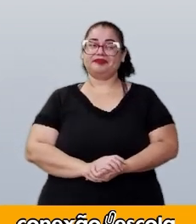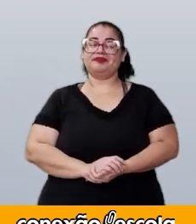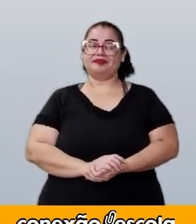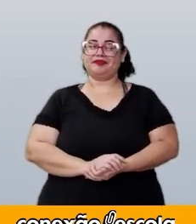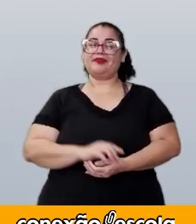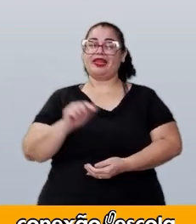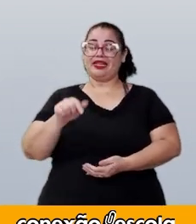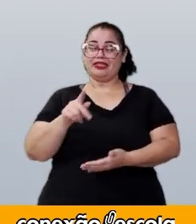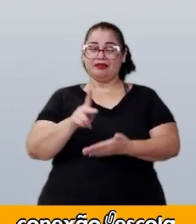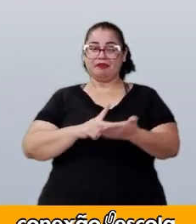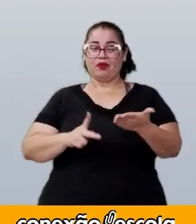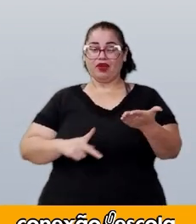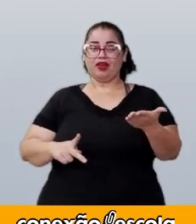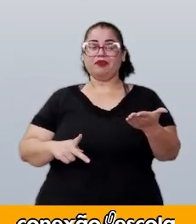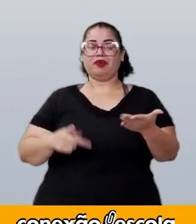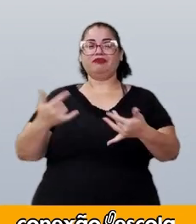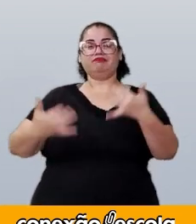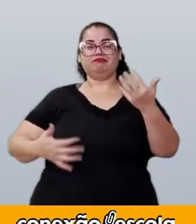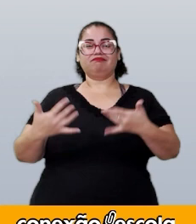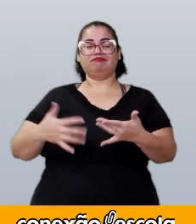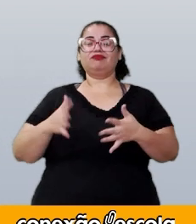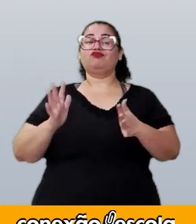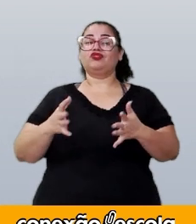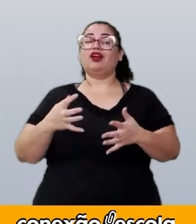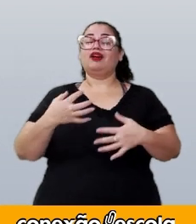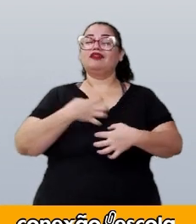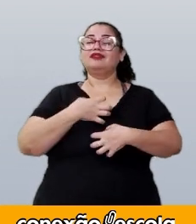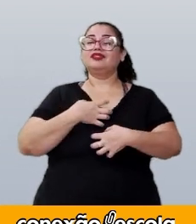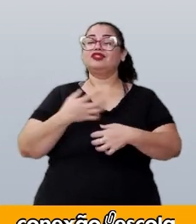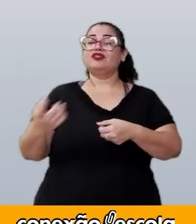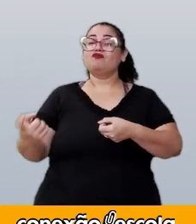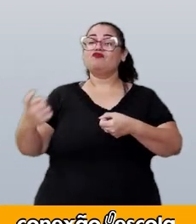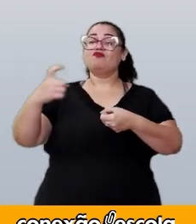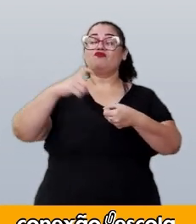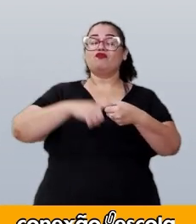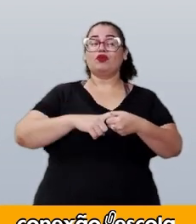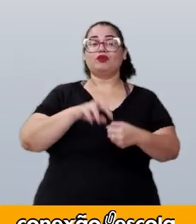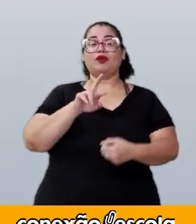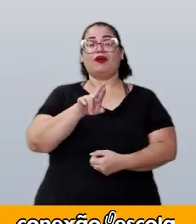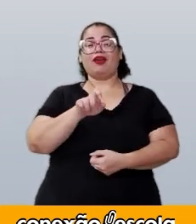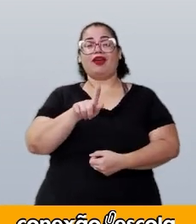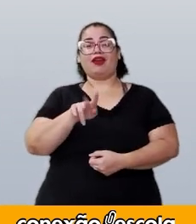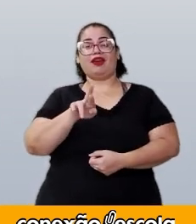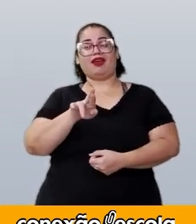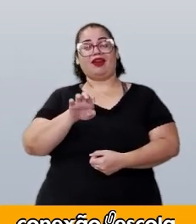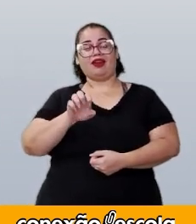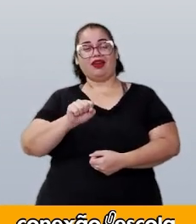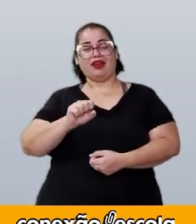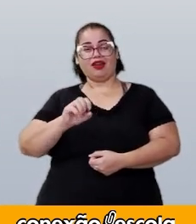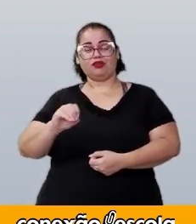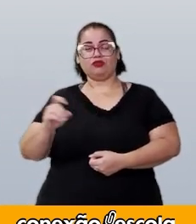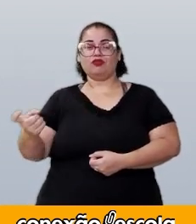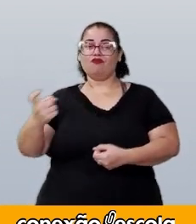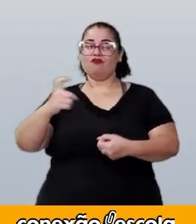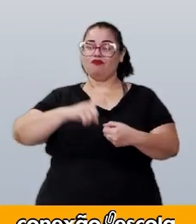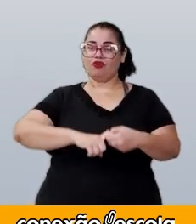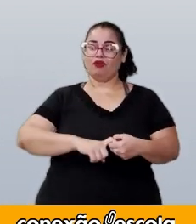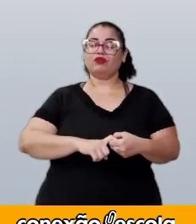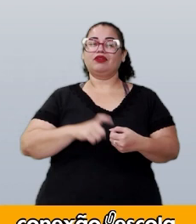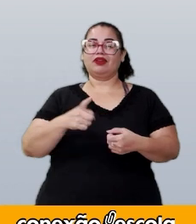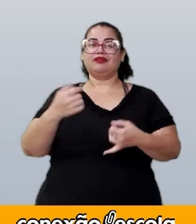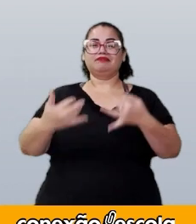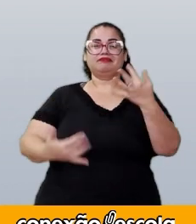poema, o eu lírico, ele já está de volta à pátria, a canção de regresso. E olha só como ele brinca aí